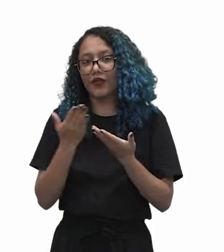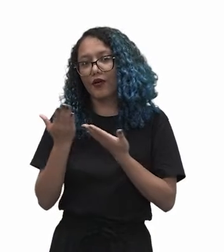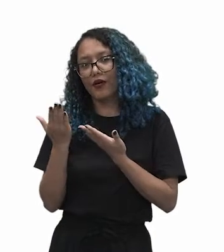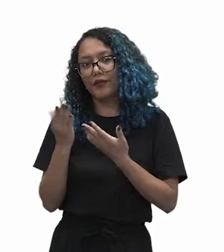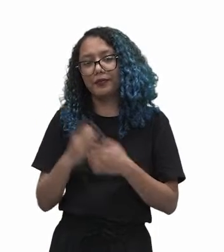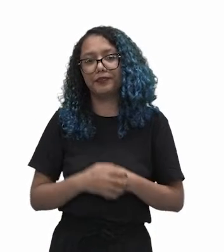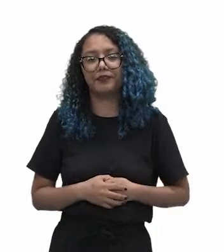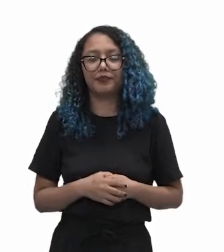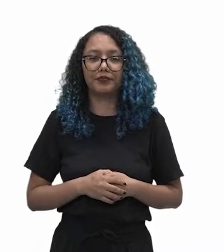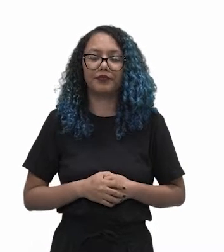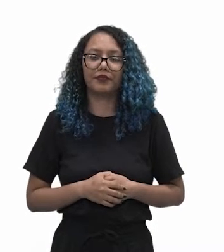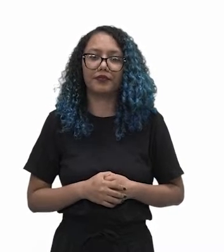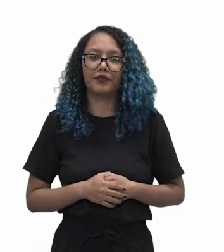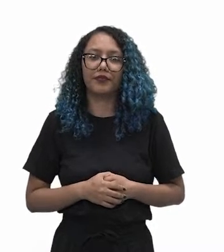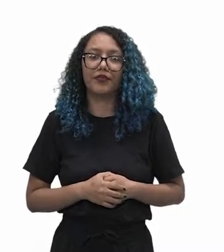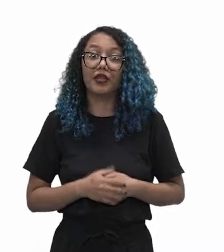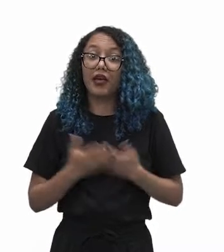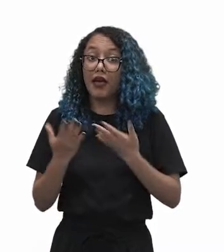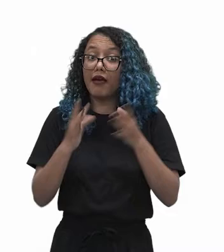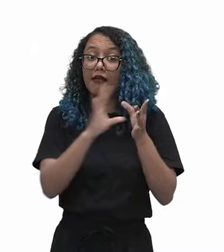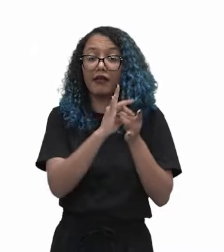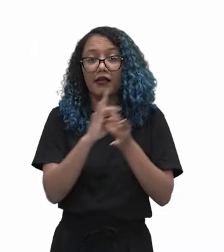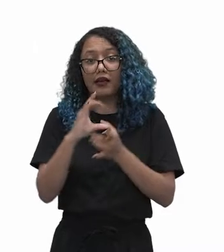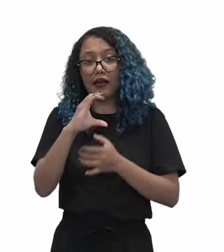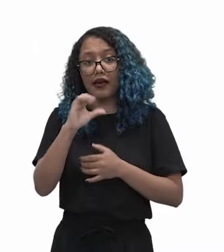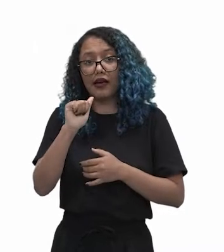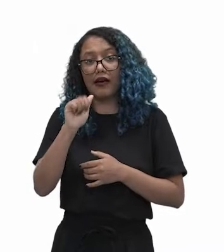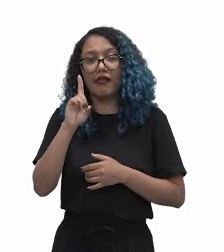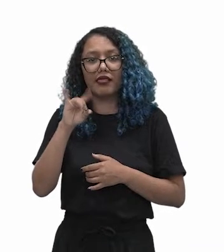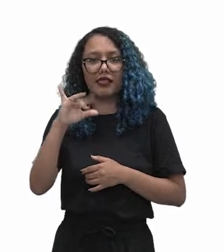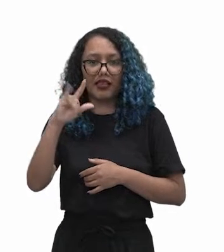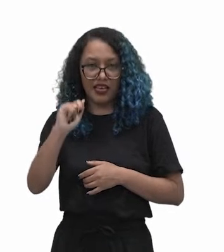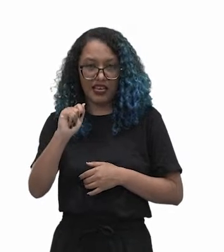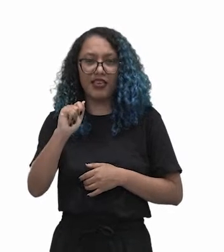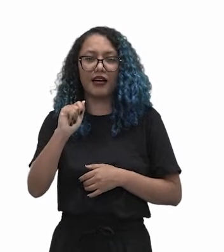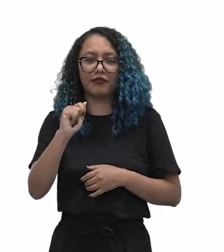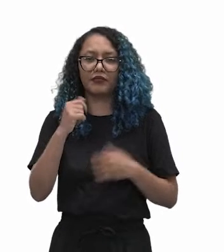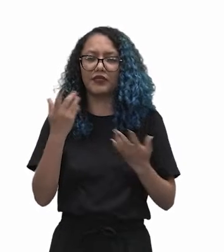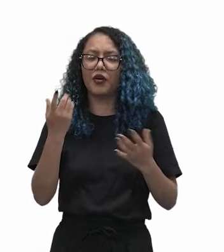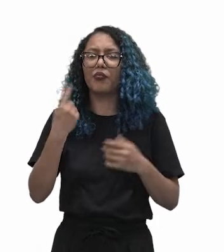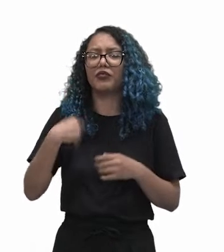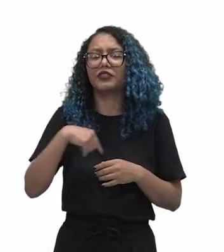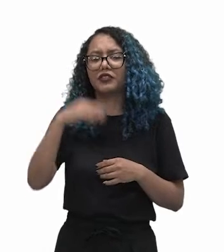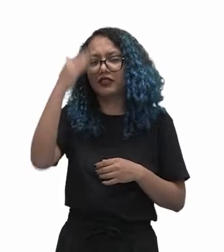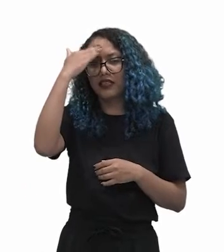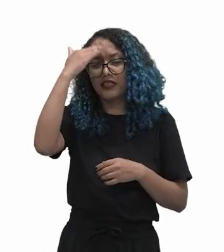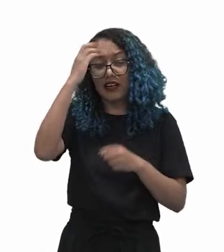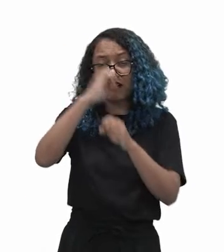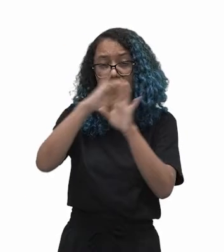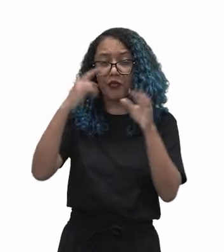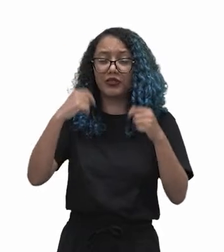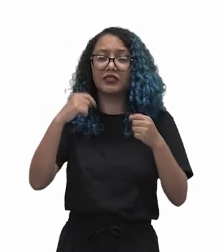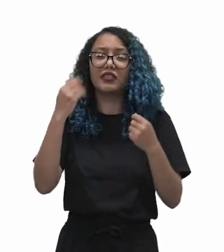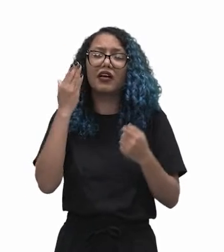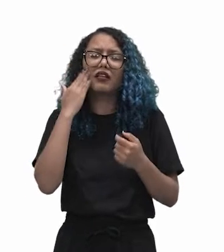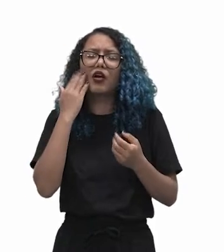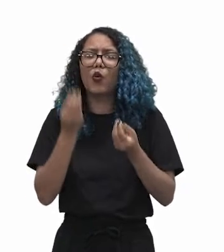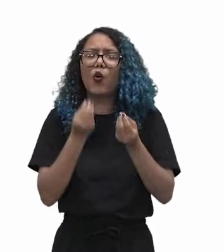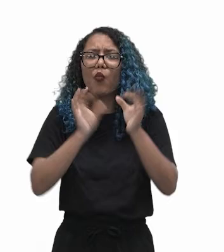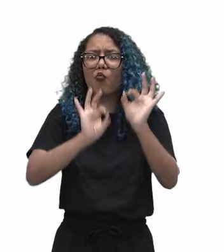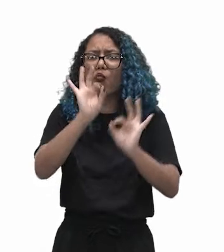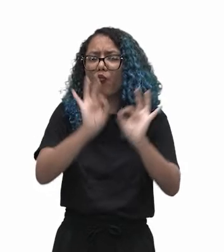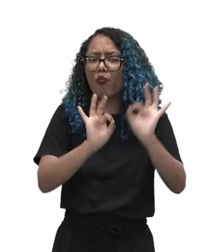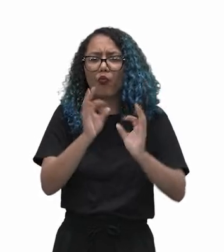cadeias carbônicas, elas são, primeiramente, para a gente compreender, a gente precisa saber como que elas são organizadas, né?